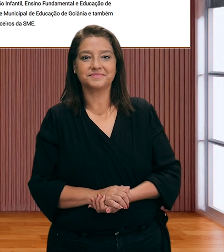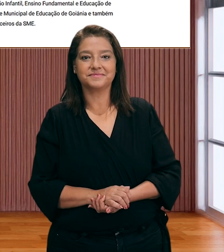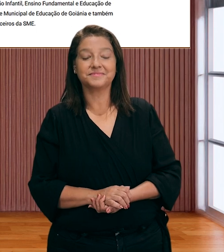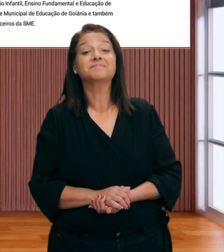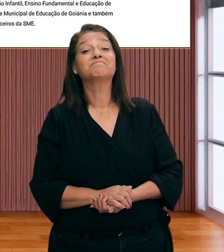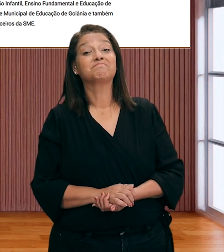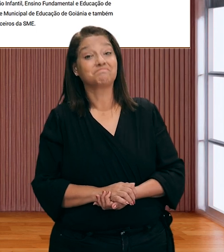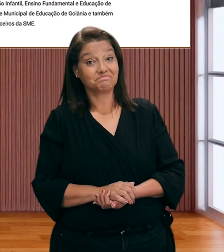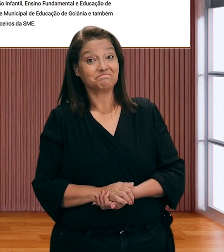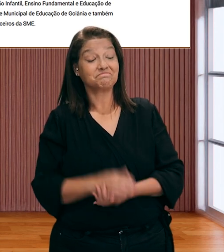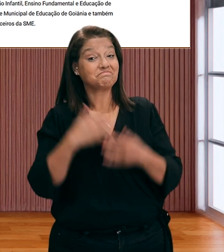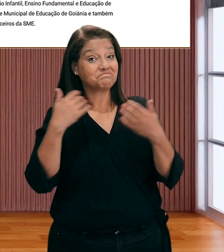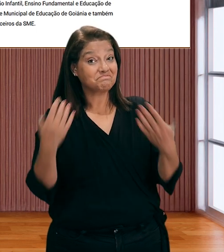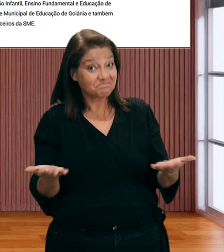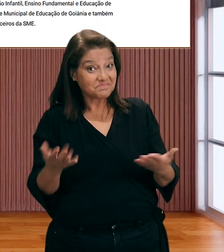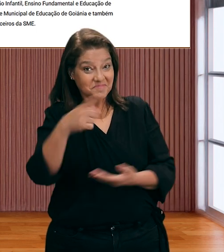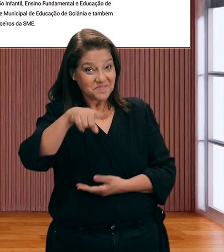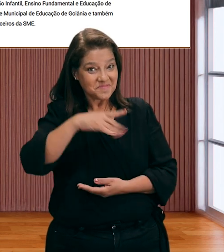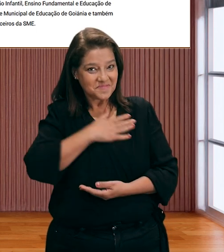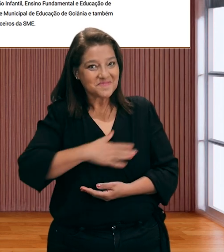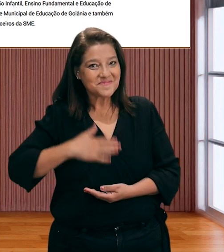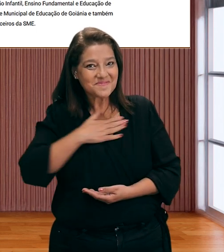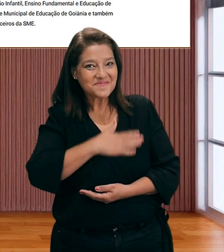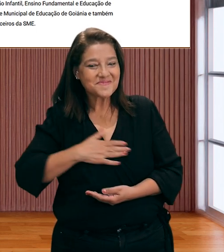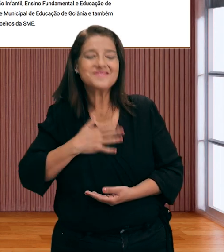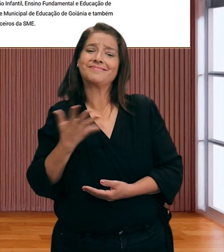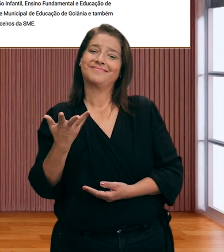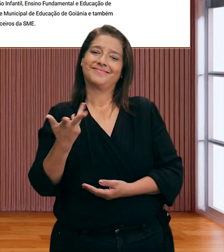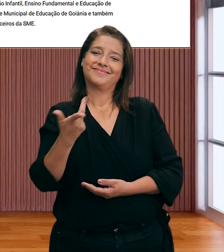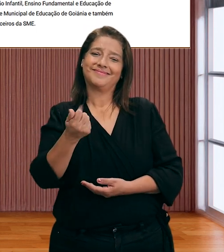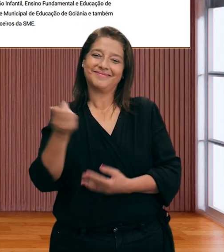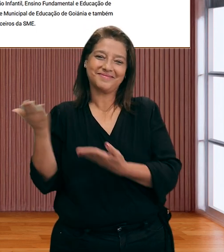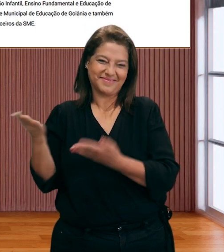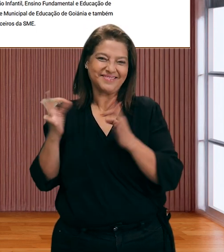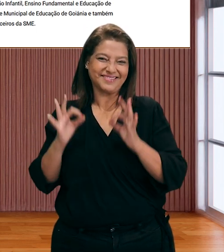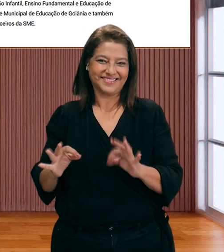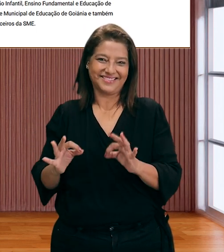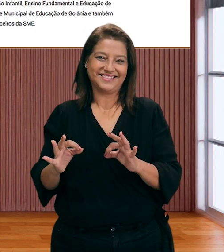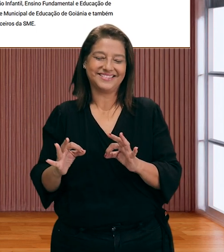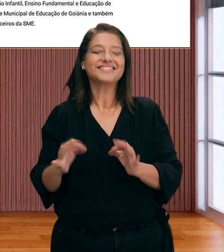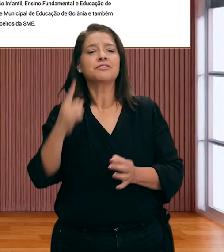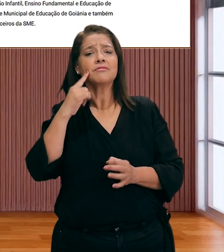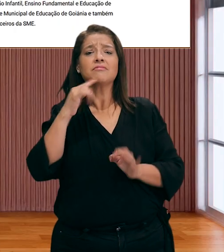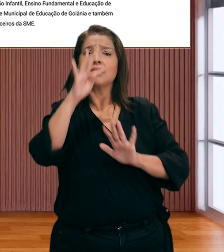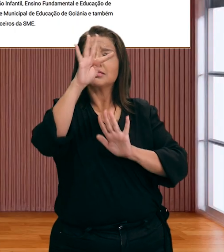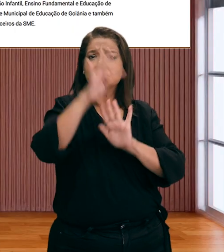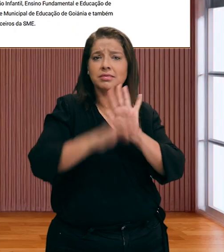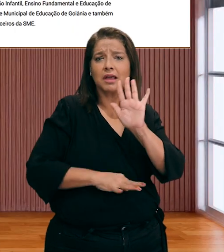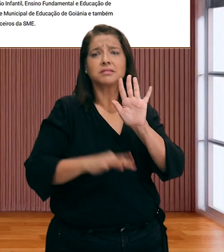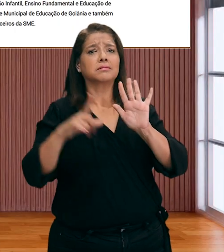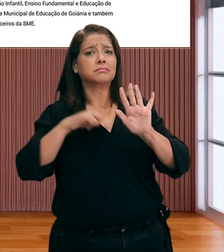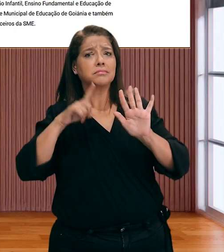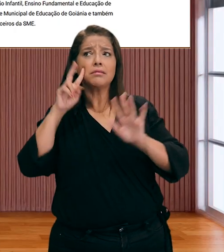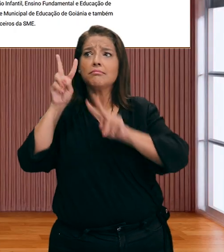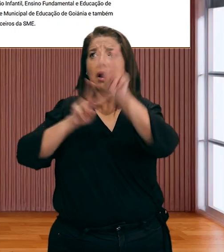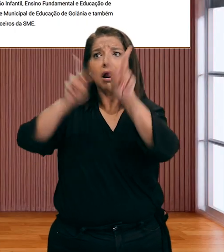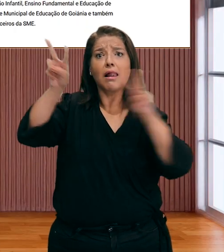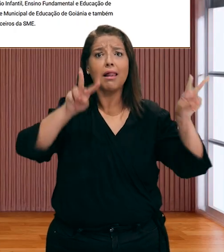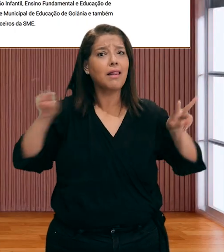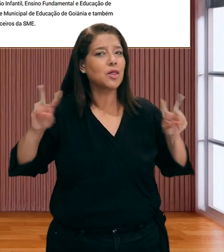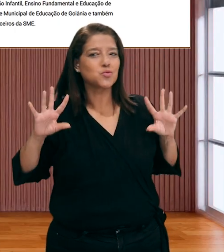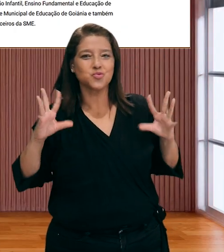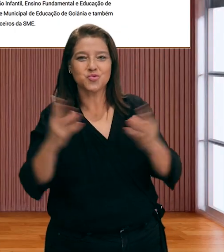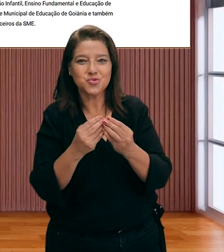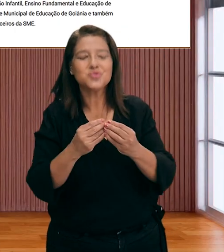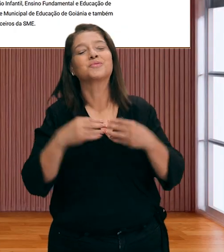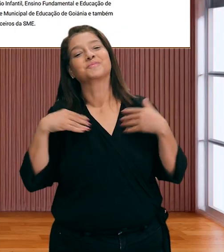E aí, curtiram? Incrível, não é mesmo? Como os textos estão em tudo.